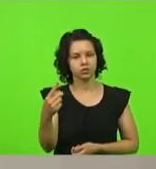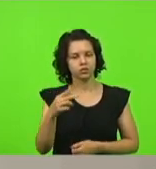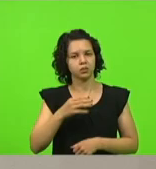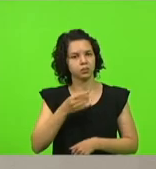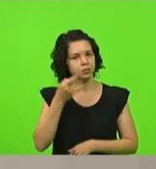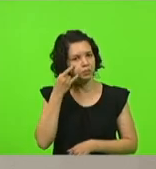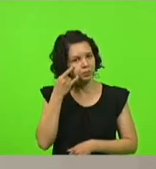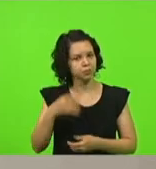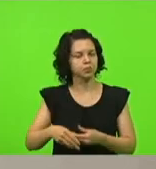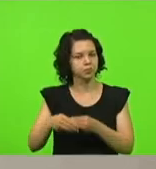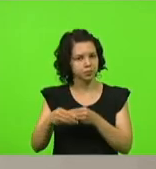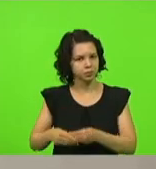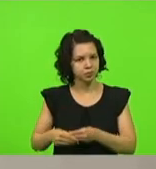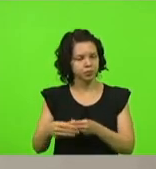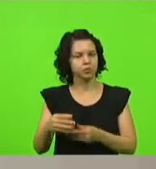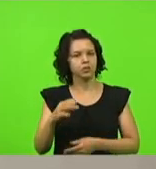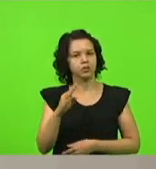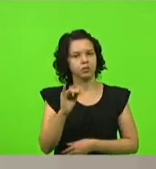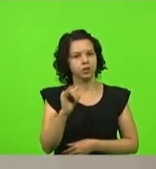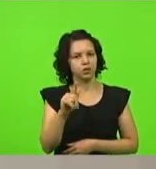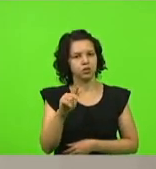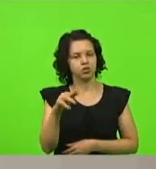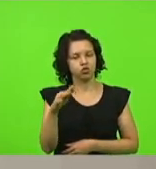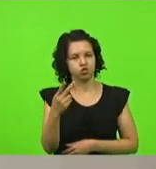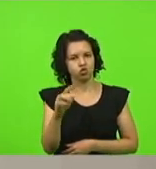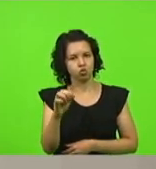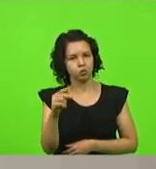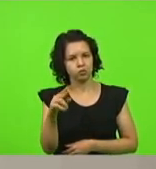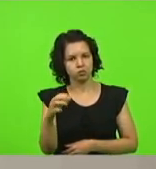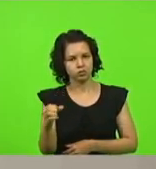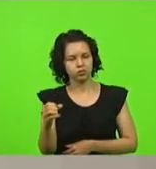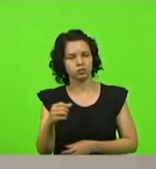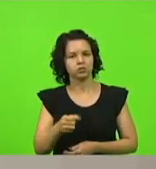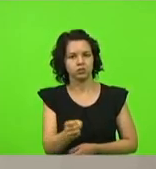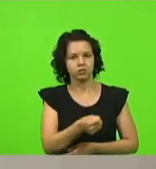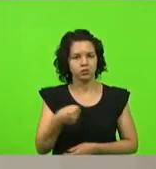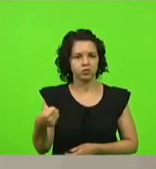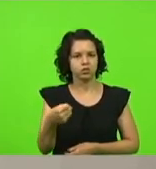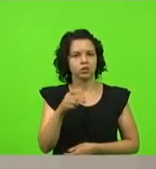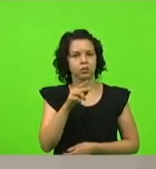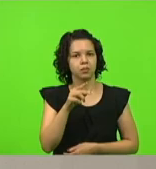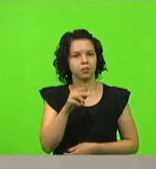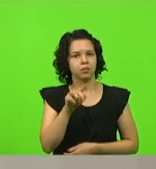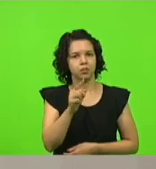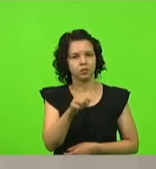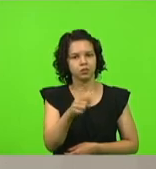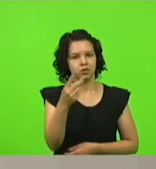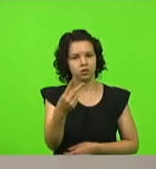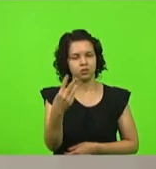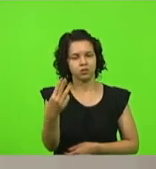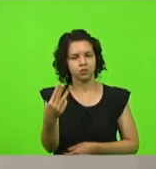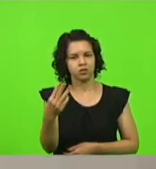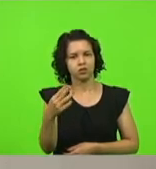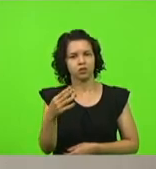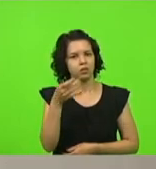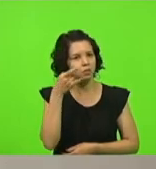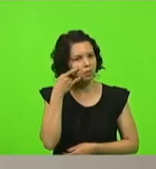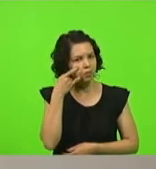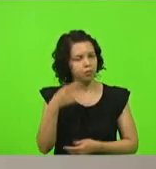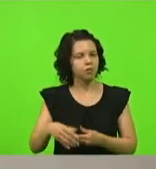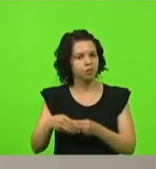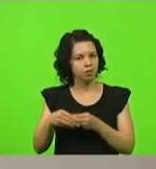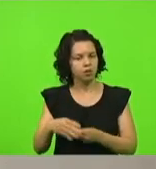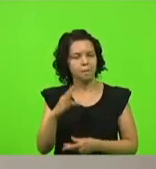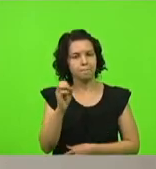Nadal, cumprimentando a empresa Big Joe Cervejaria. Moção 1133, autor deputado Mauro de Nadal, cumprimentando a empresa Bono